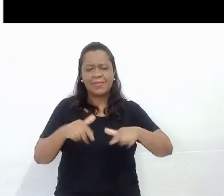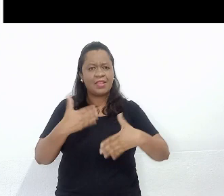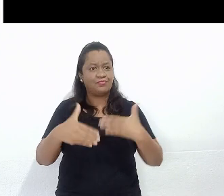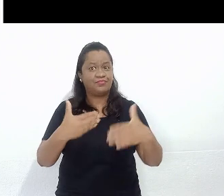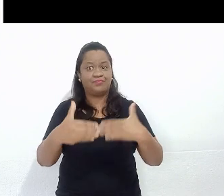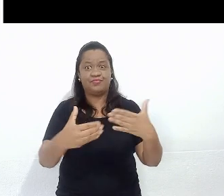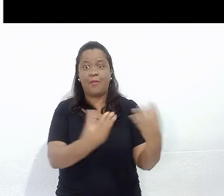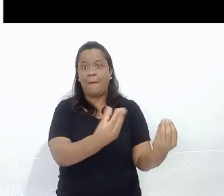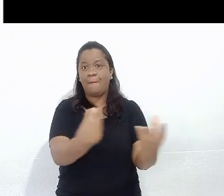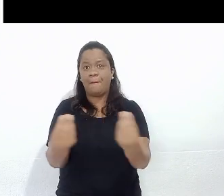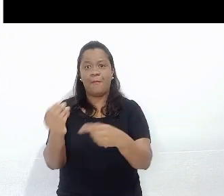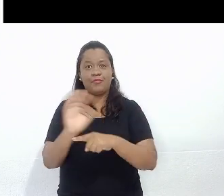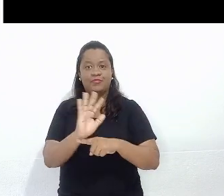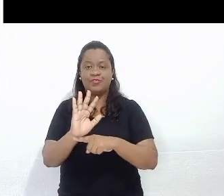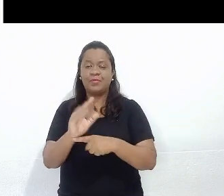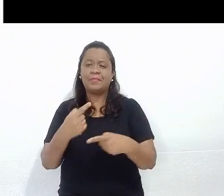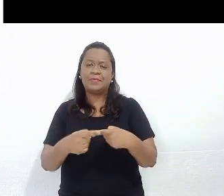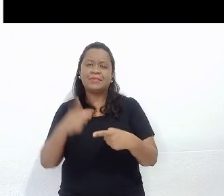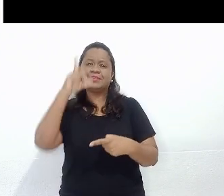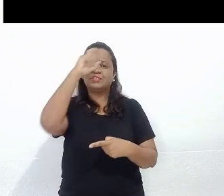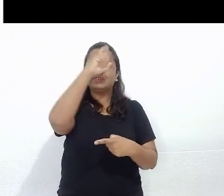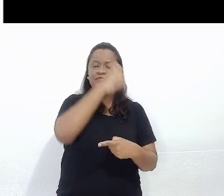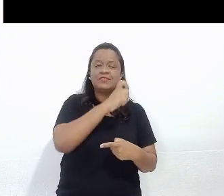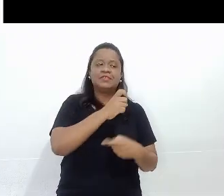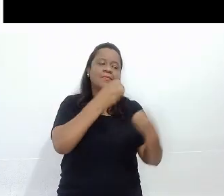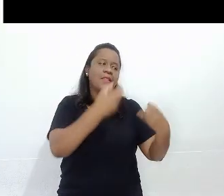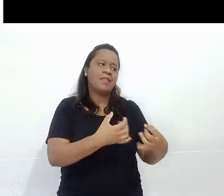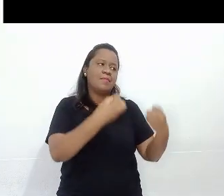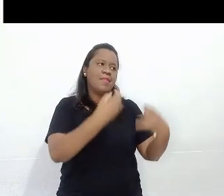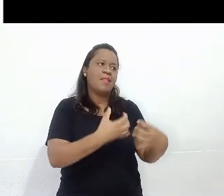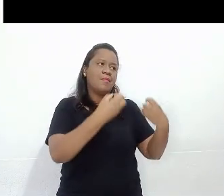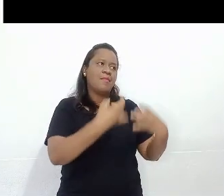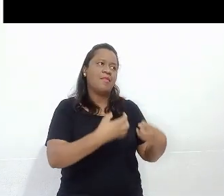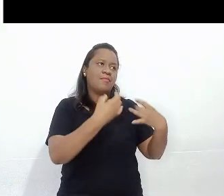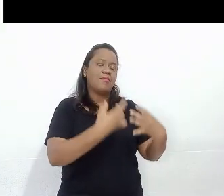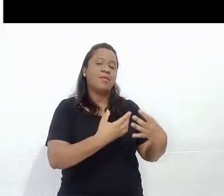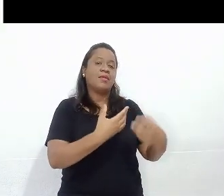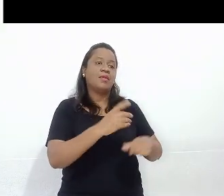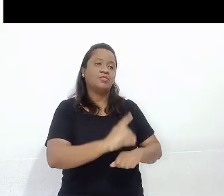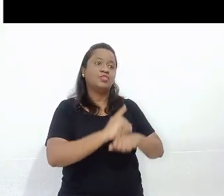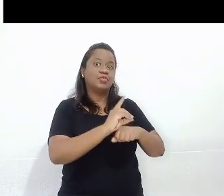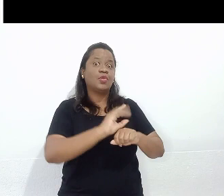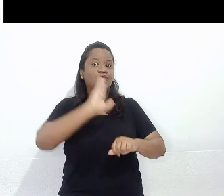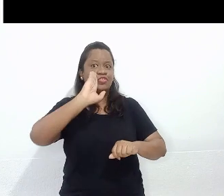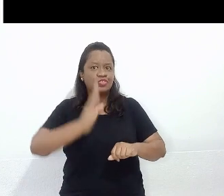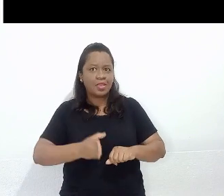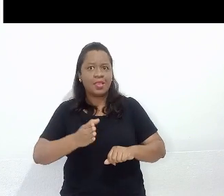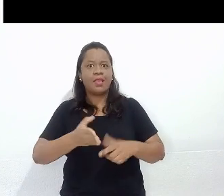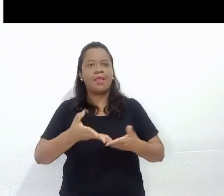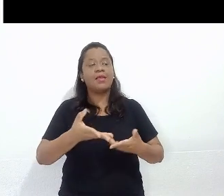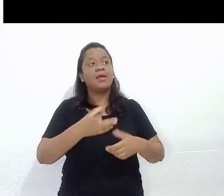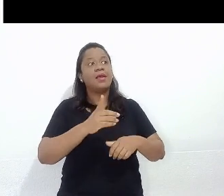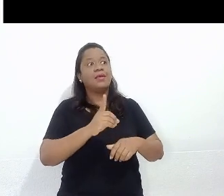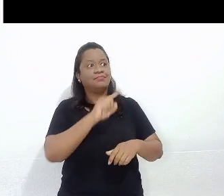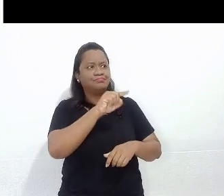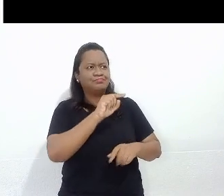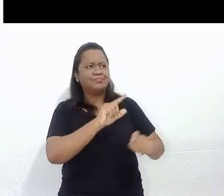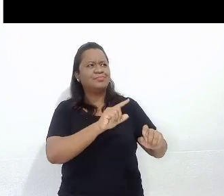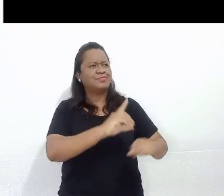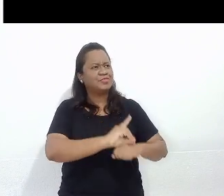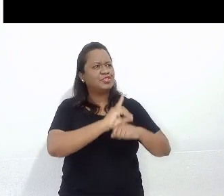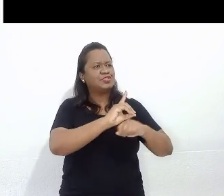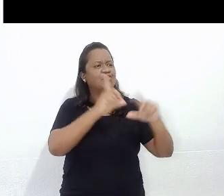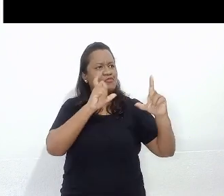tempo inteiro explicando aquilo que você quer, aquilo que você pensou como diretor. Então, quando você já tem um diretor de fotografia que entende bem a